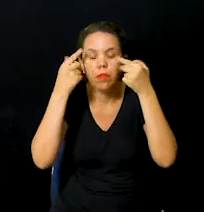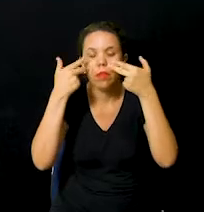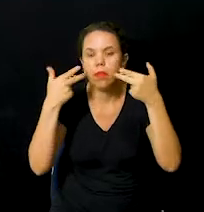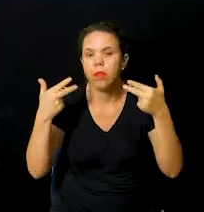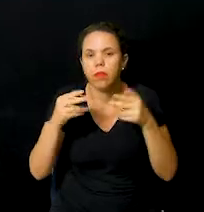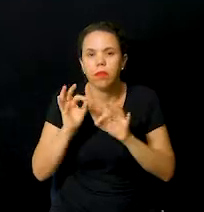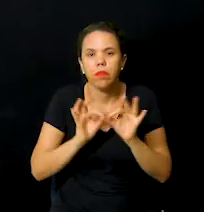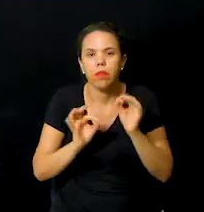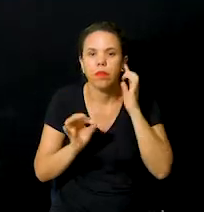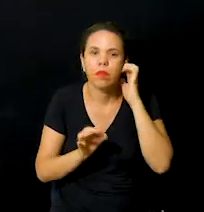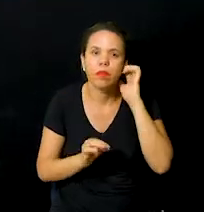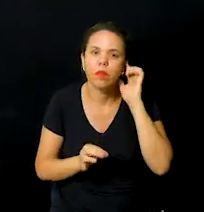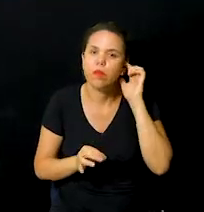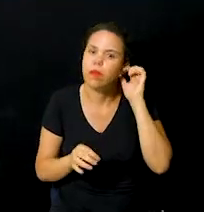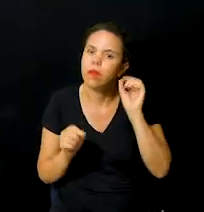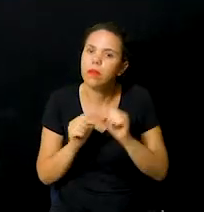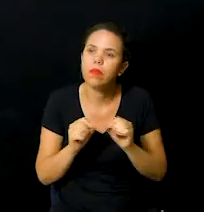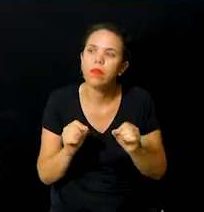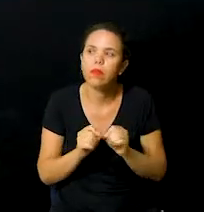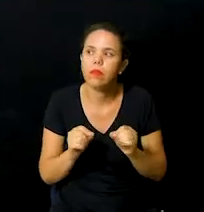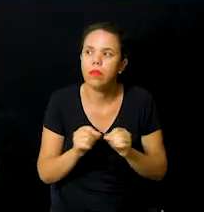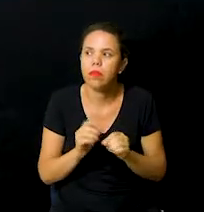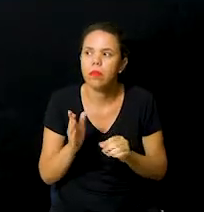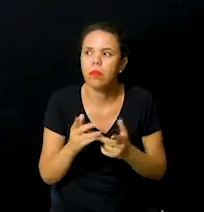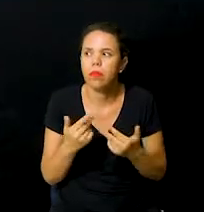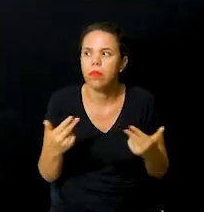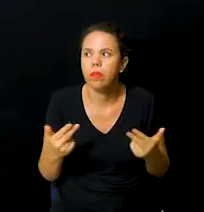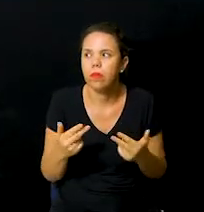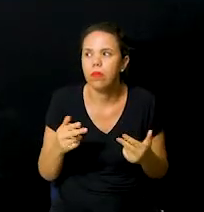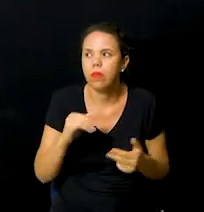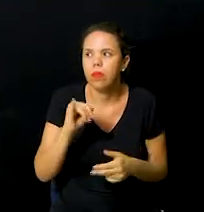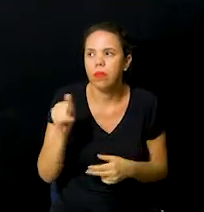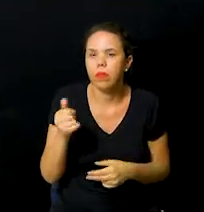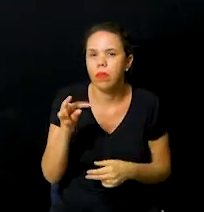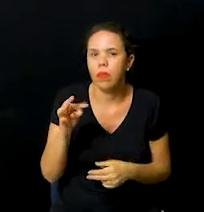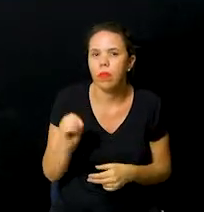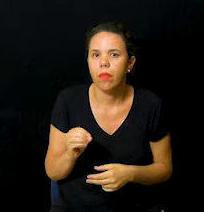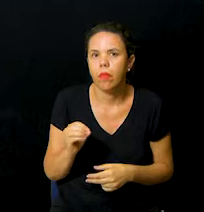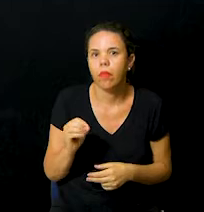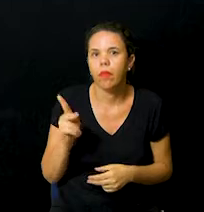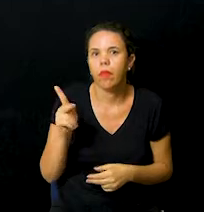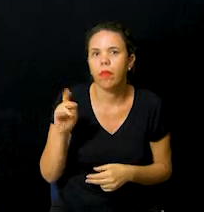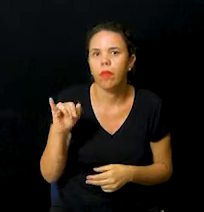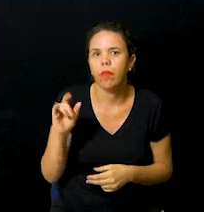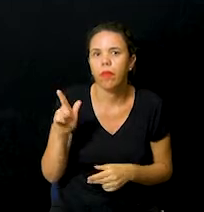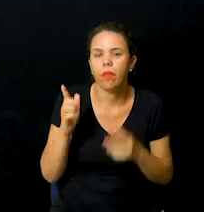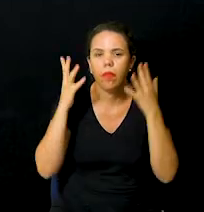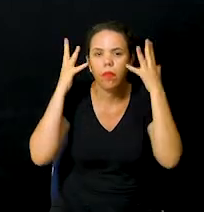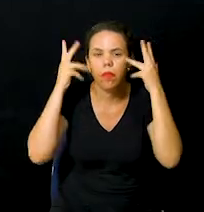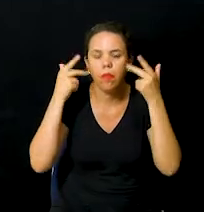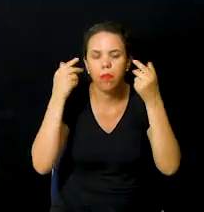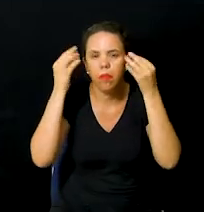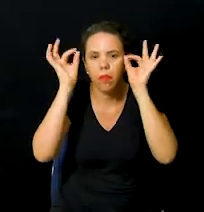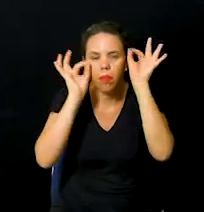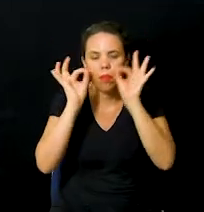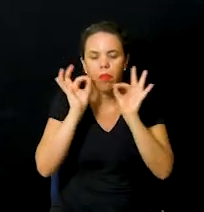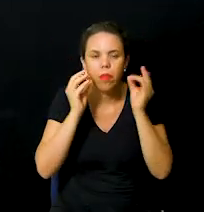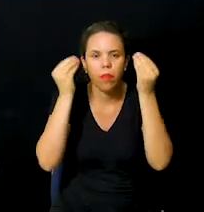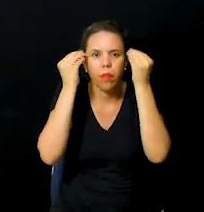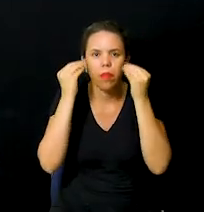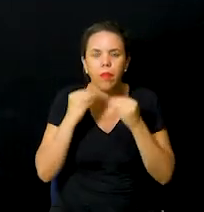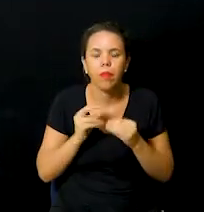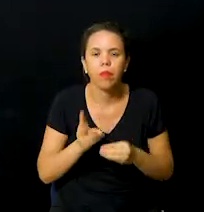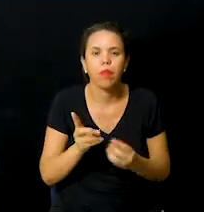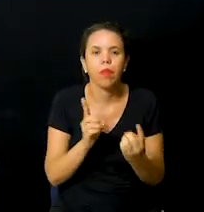micropigmentação. Eu faço também procedimentos de jato de plasma, peeling. Então, assim, o atendimento eu ainda